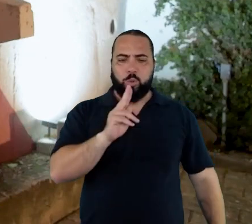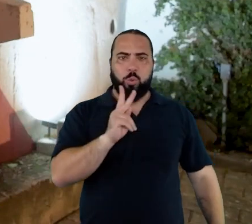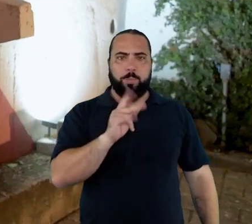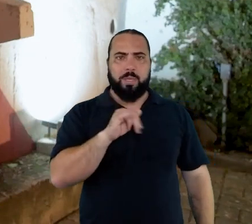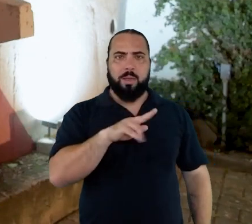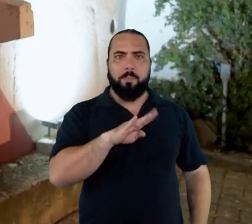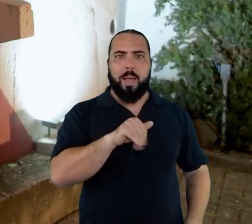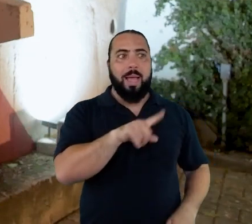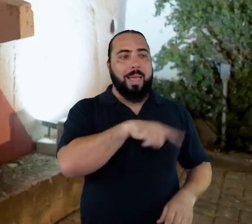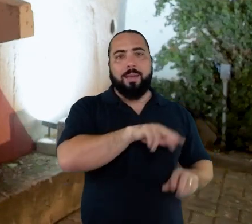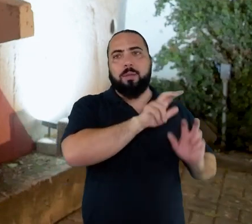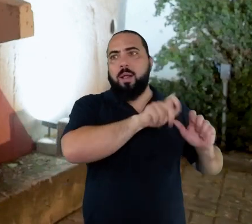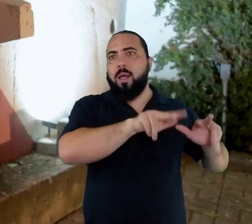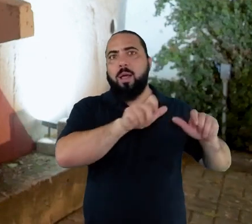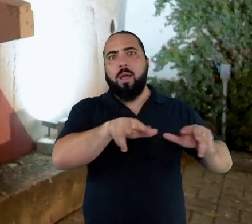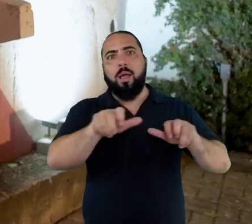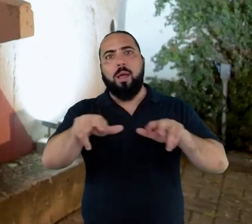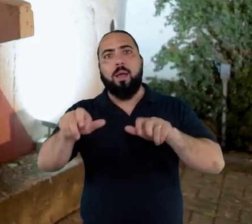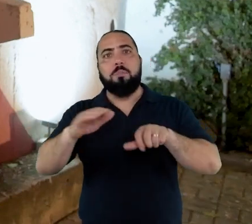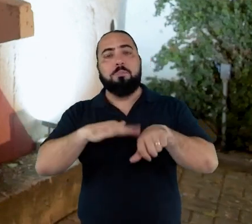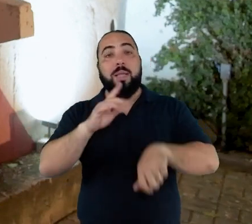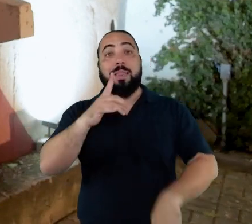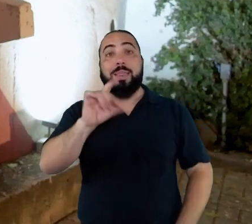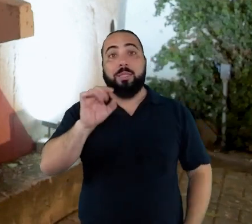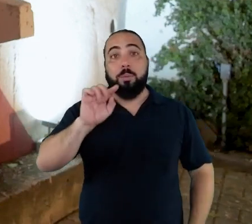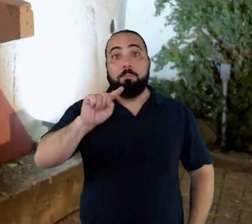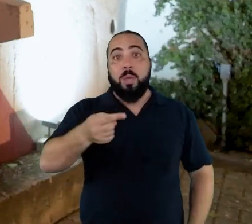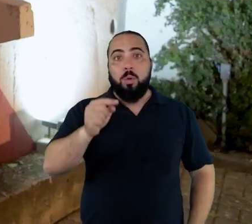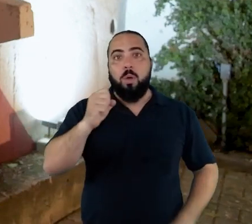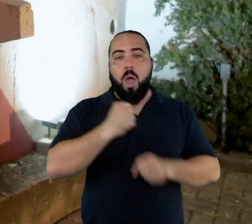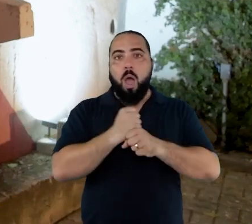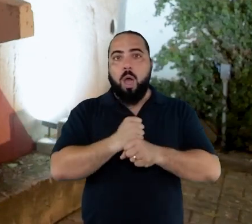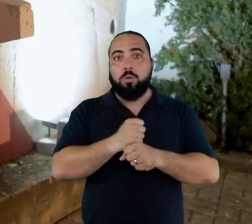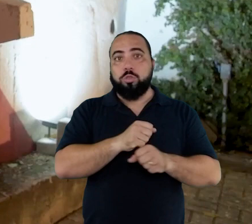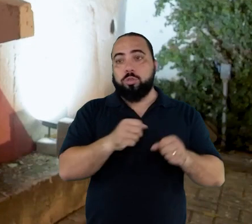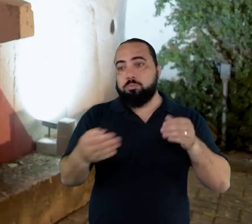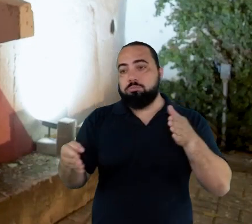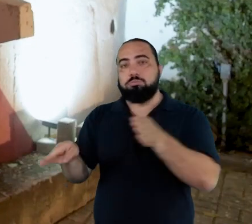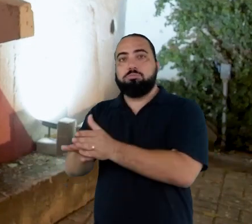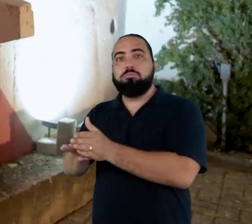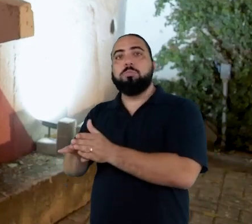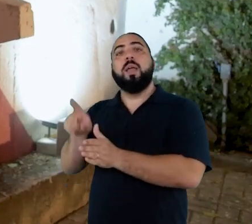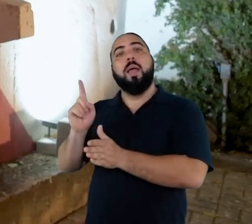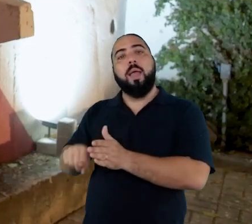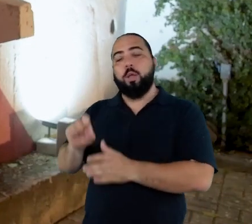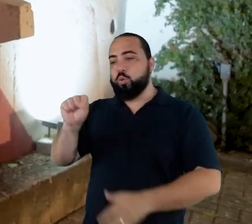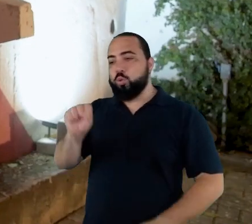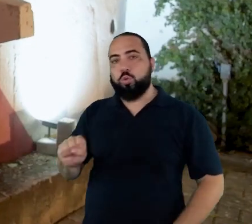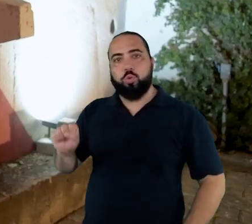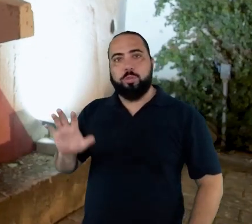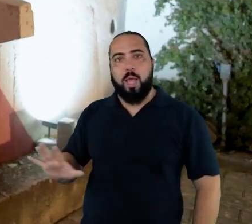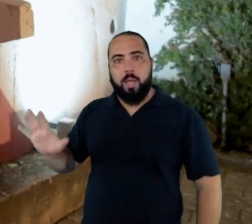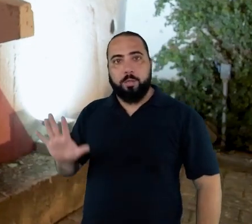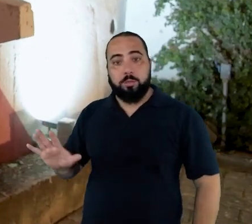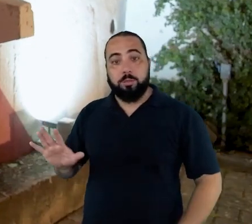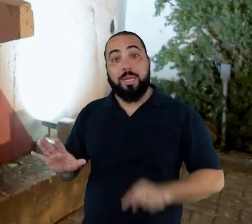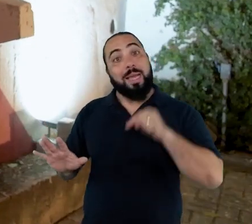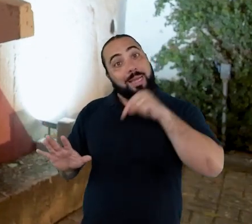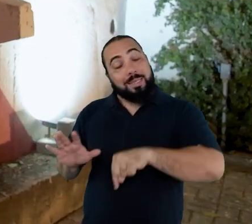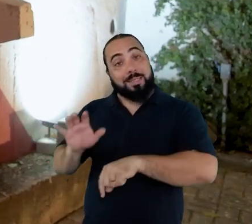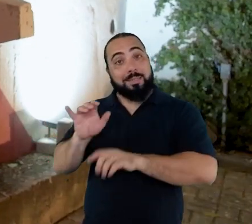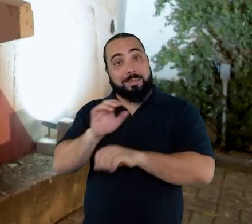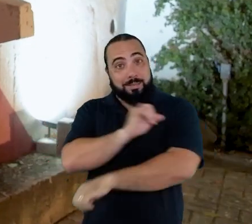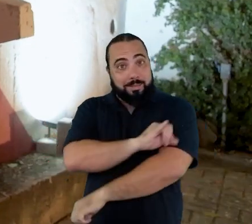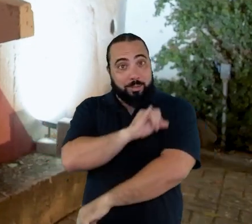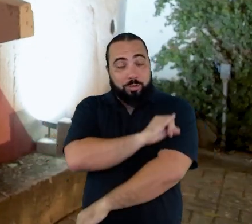mil anos até chegar ao sudeste. E aqui, na cidade de São Sebastião do Rio de Janeiro, as coisas